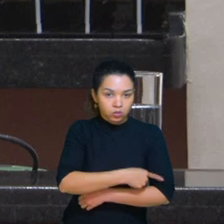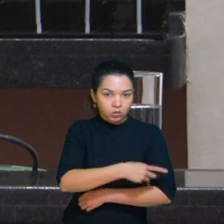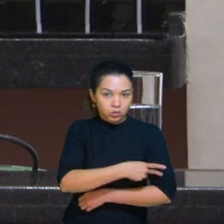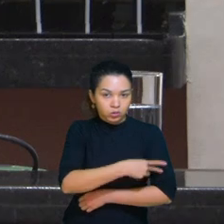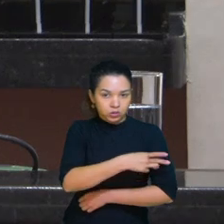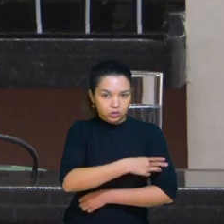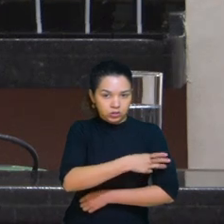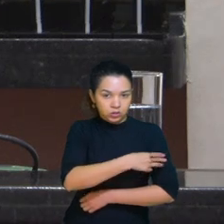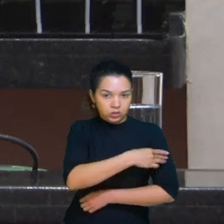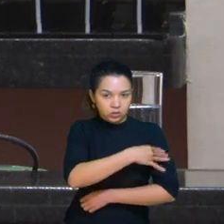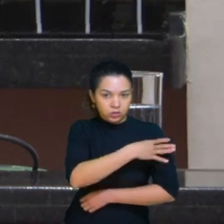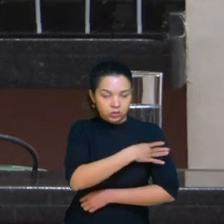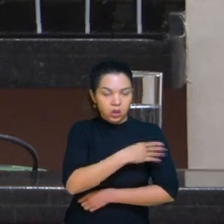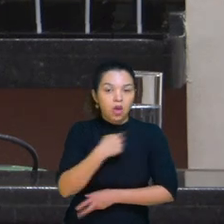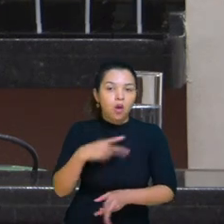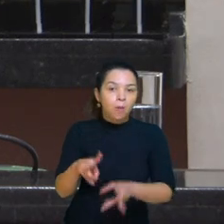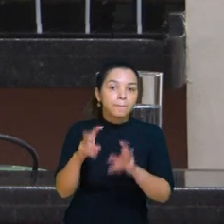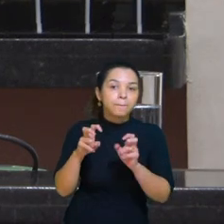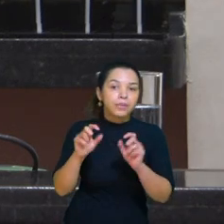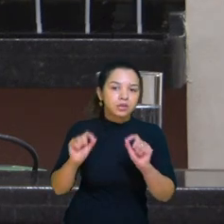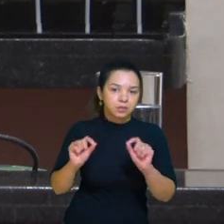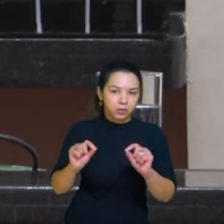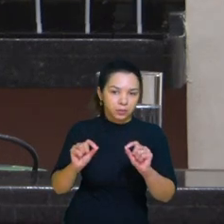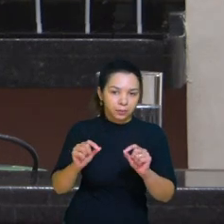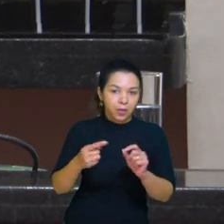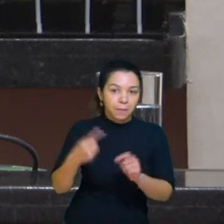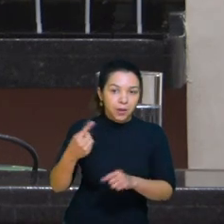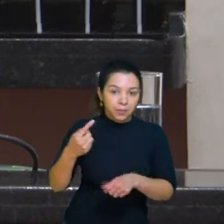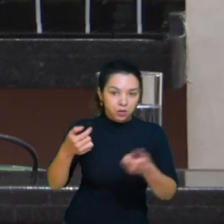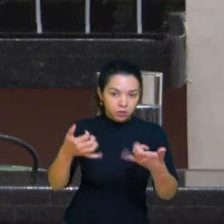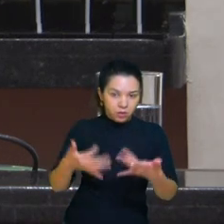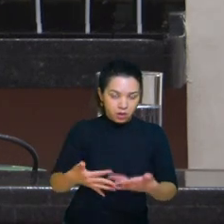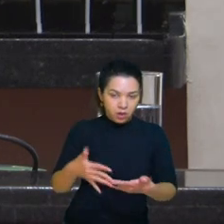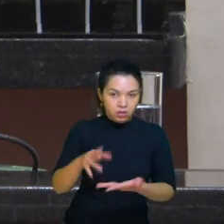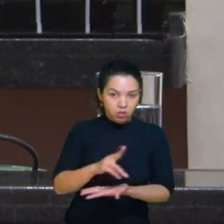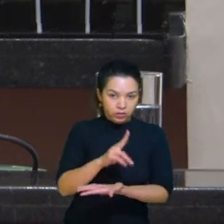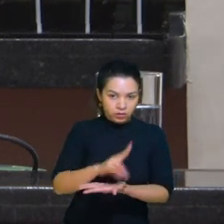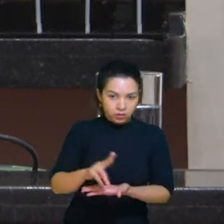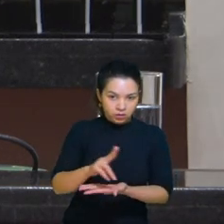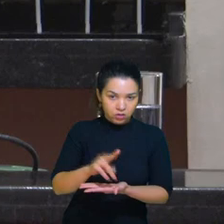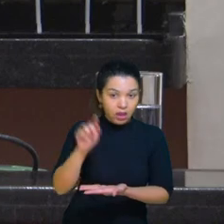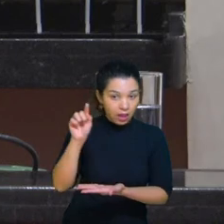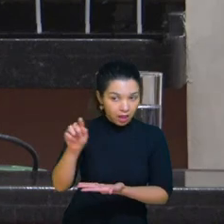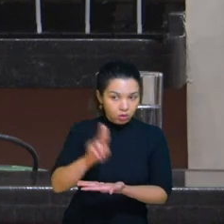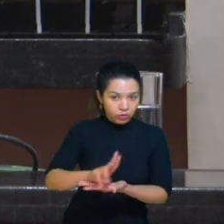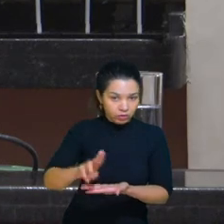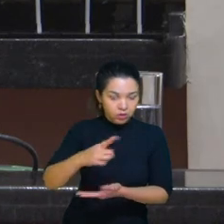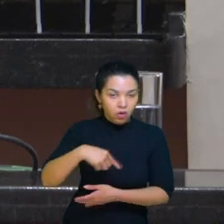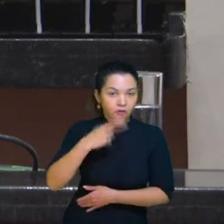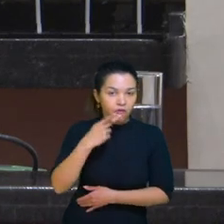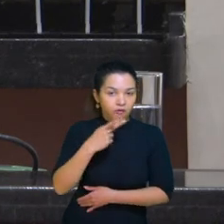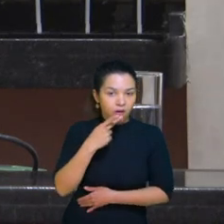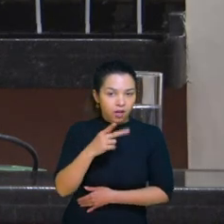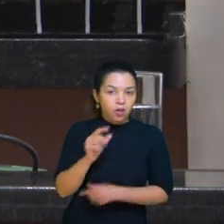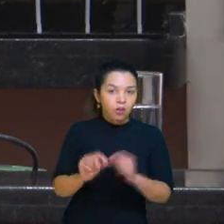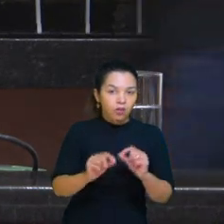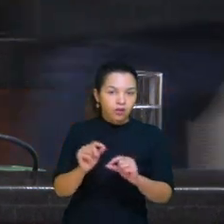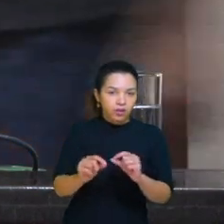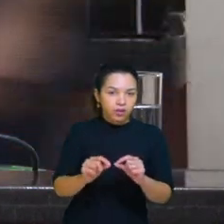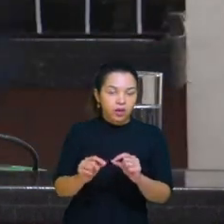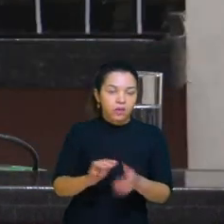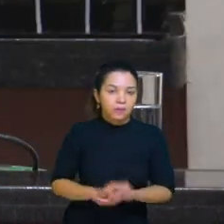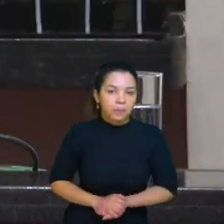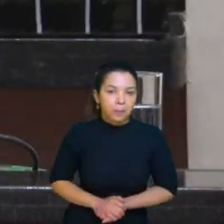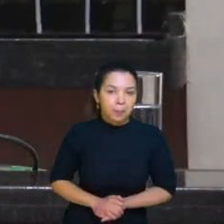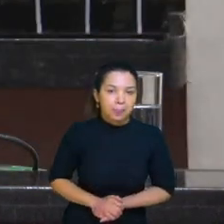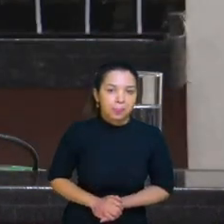perceber porque veja agora primeiro eu vou falar da Universidade na universidade nós sempre falamos assim Ah os estudantes abandonam no primeiro